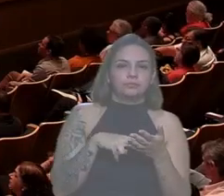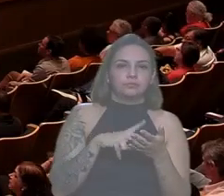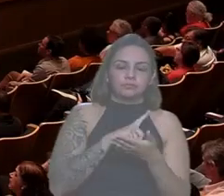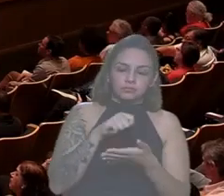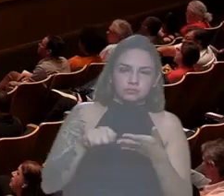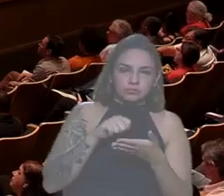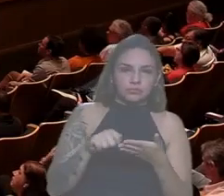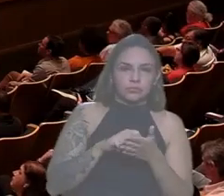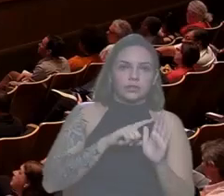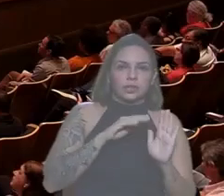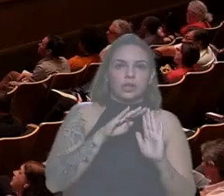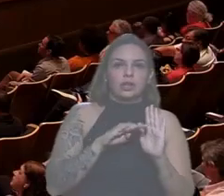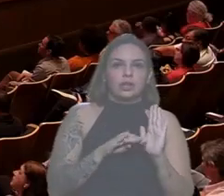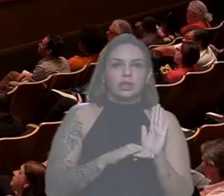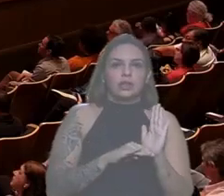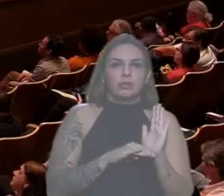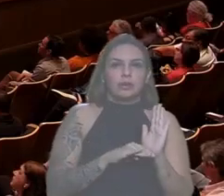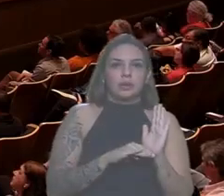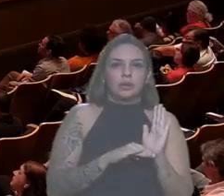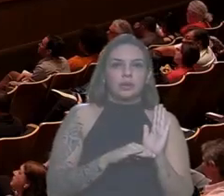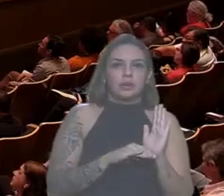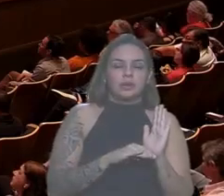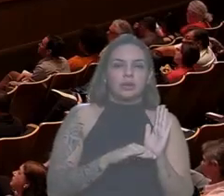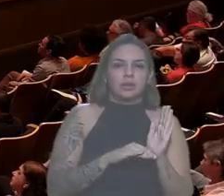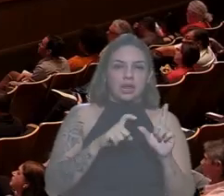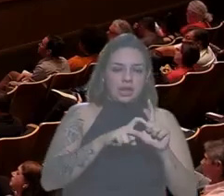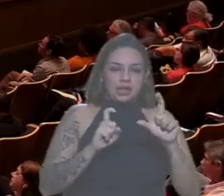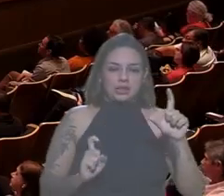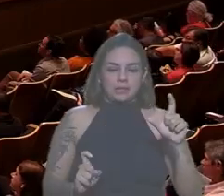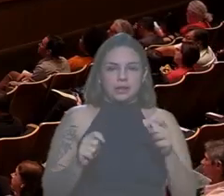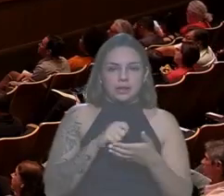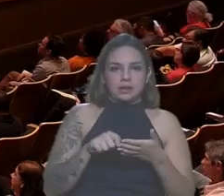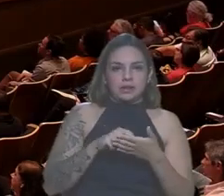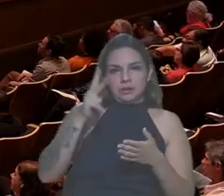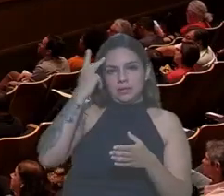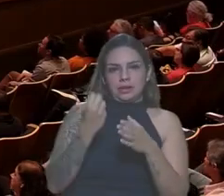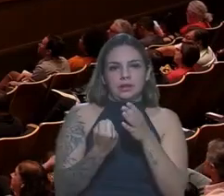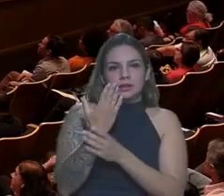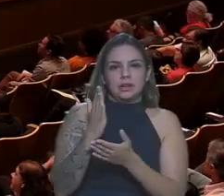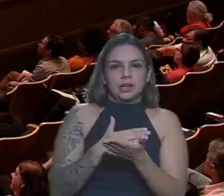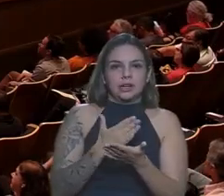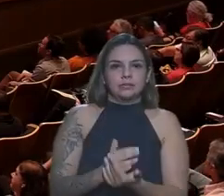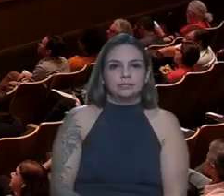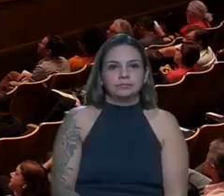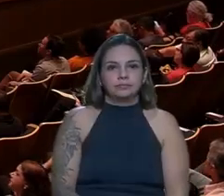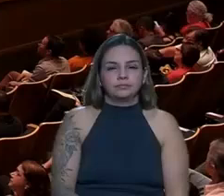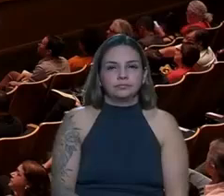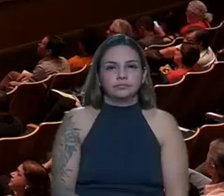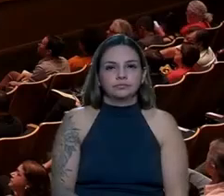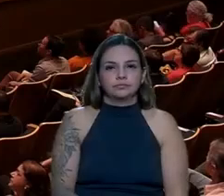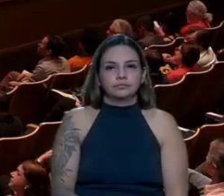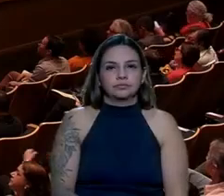sessões de autógrafos programadas com autores independentes que se inscreveram para lançar seus livros. Nesta